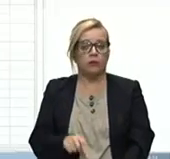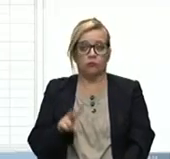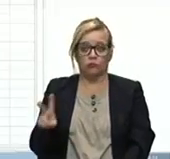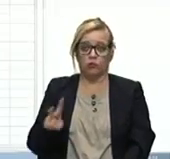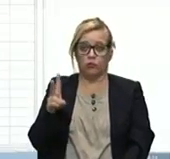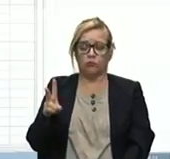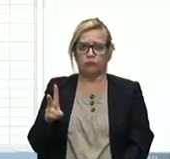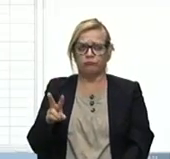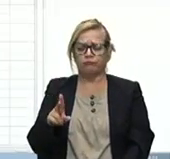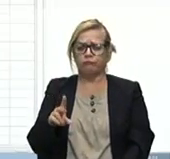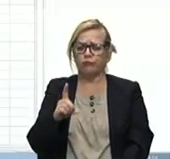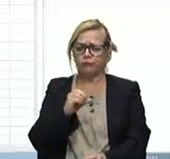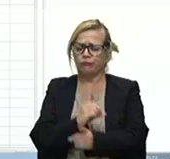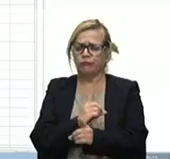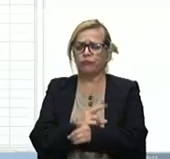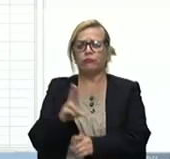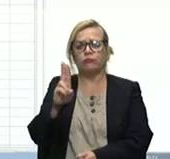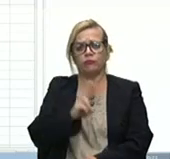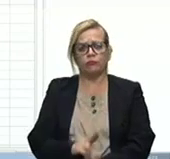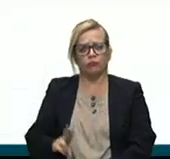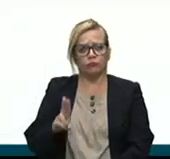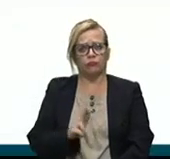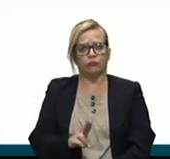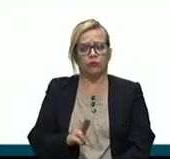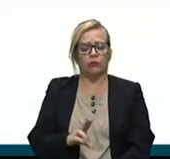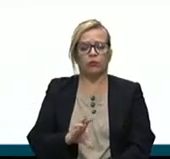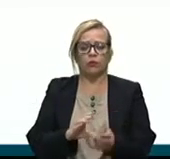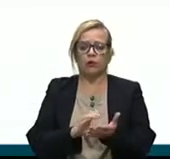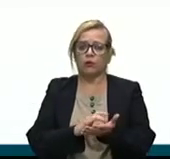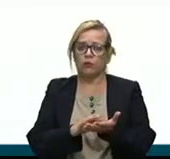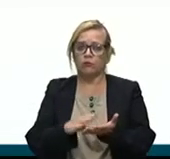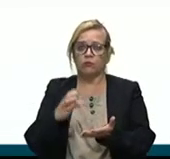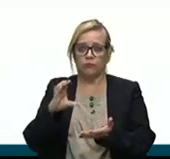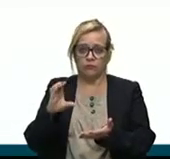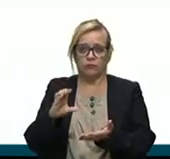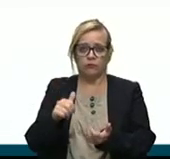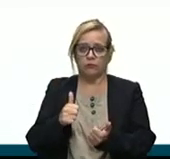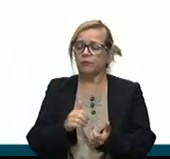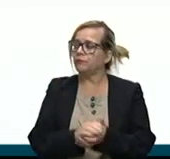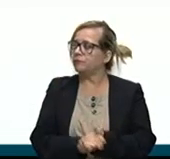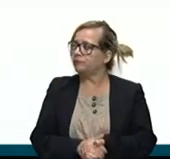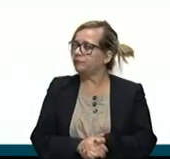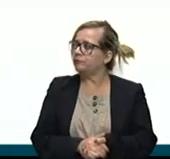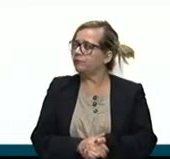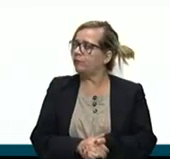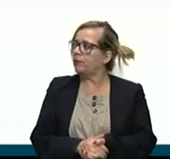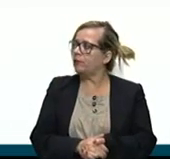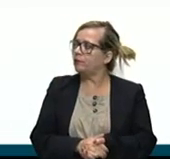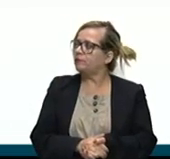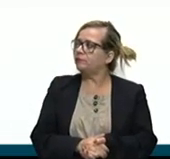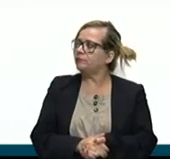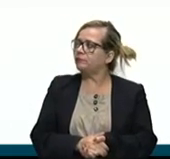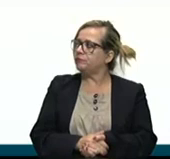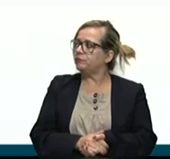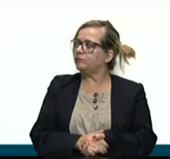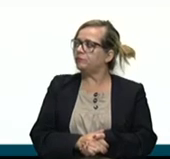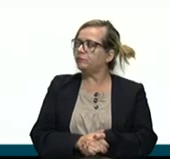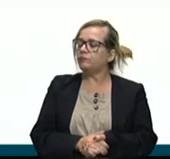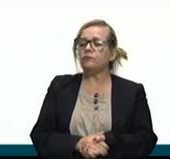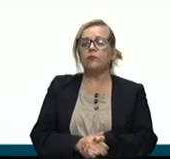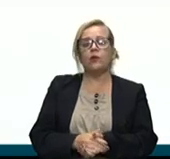Praticamente o que nós encontramos utilizando a calculadora científica. Então, novamente,